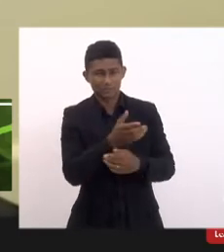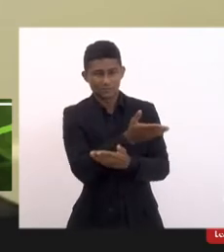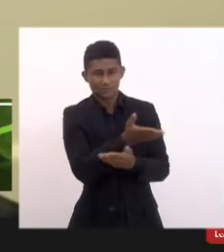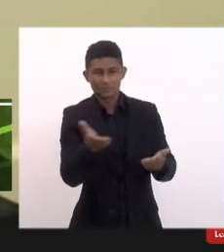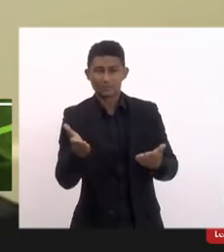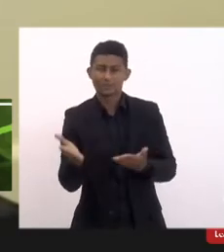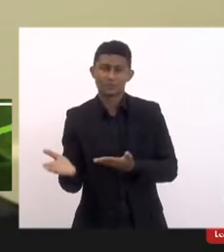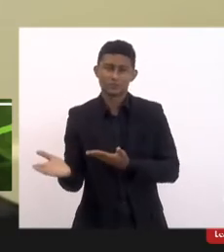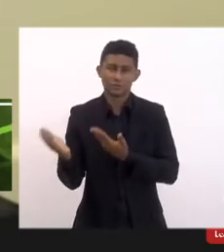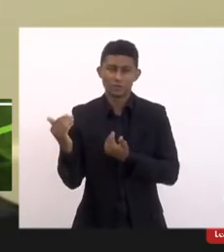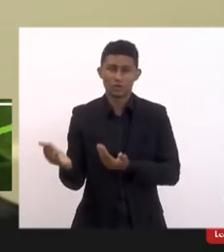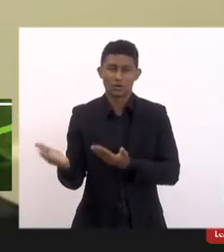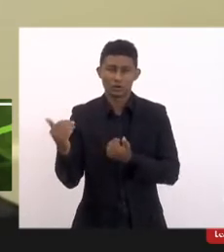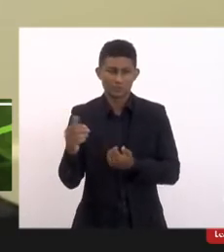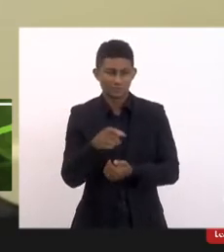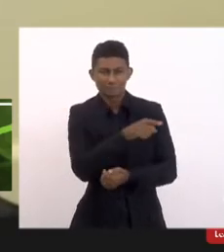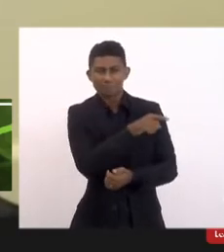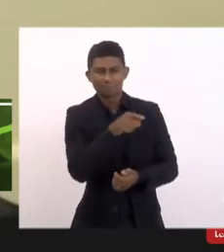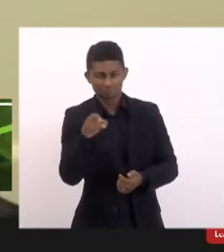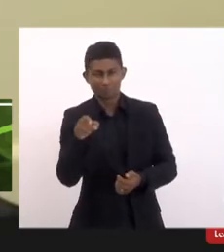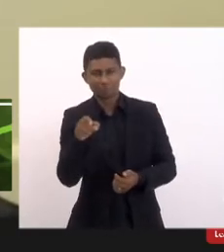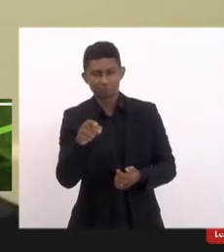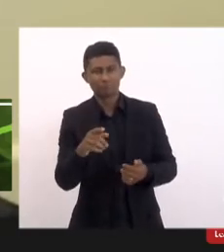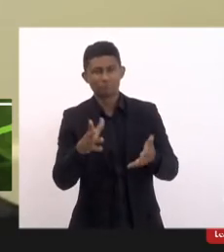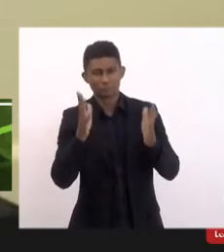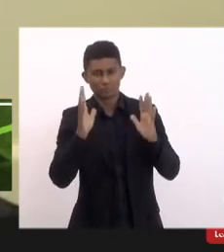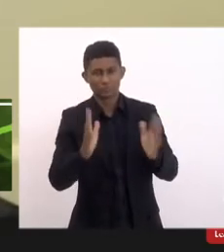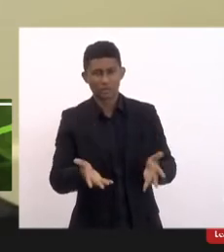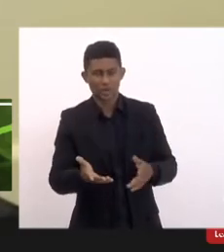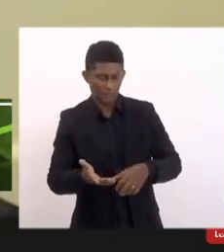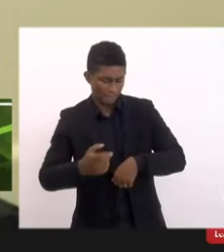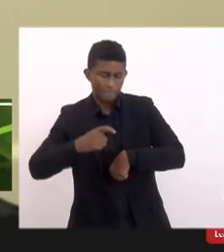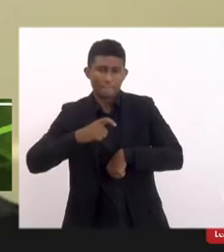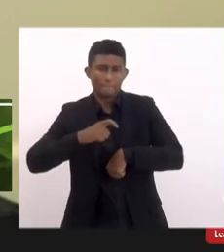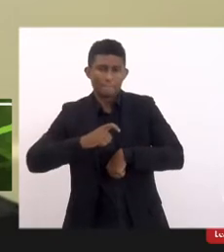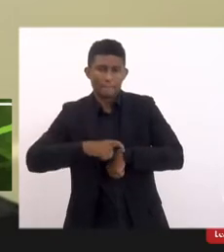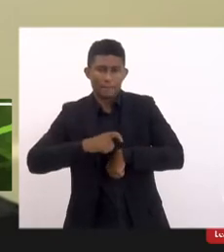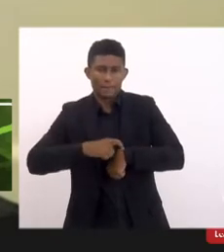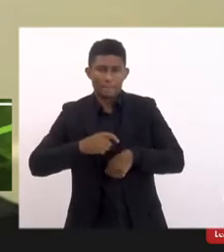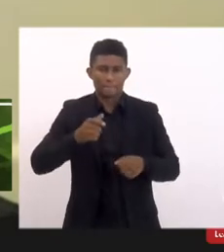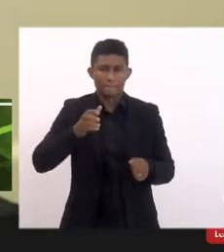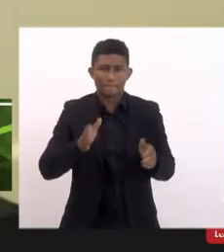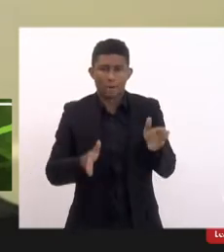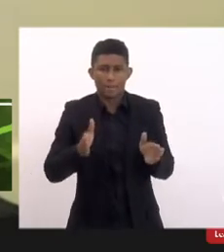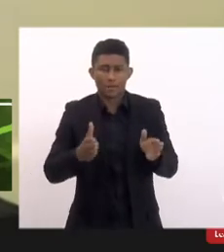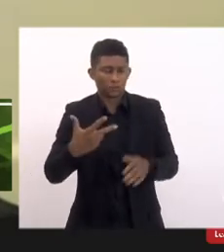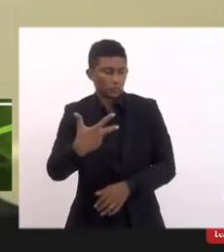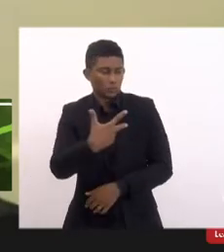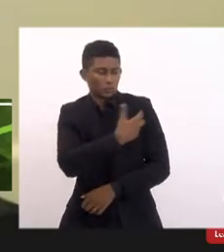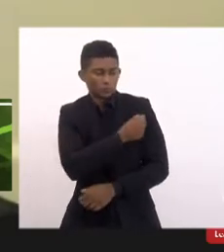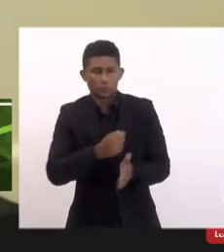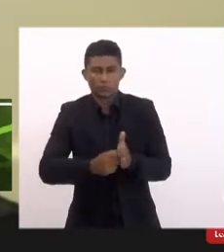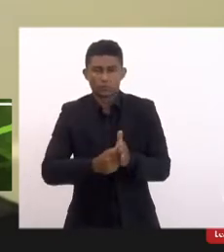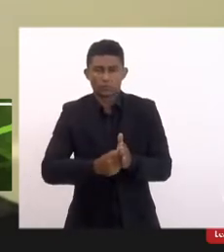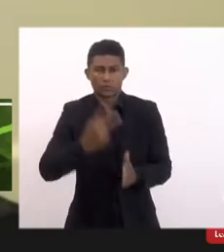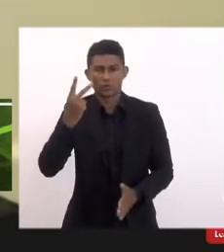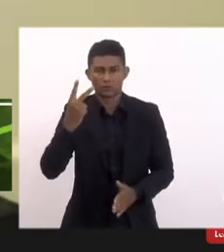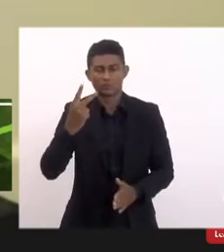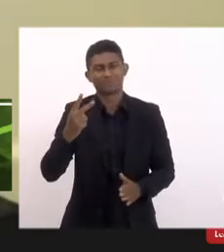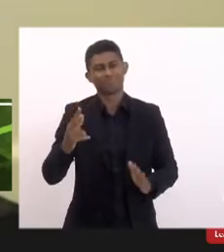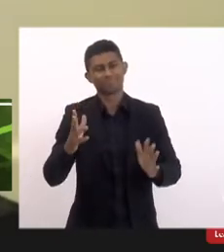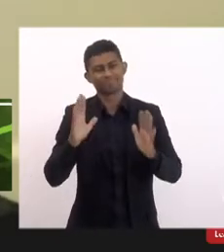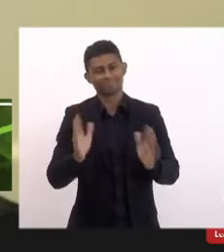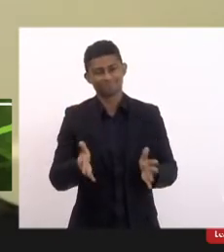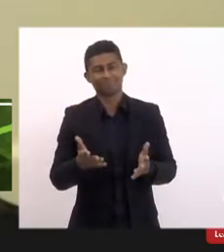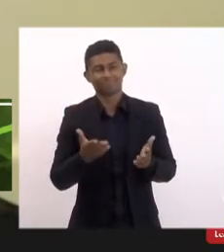já estão aí na fase já de receber a segunda dose da vacina Pfizer. Então, já tem uma